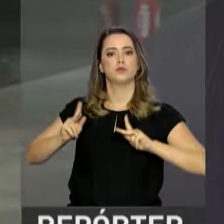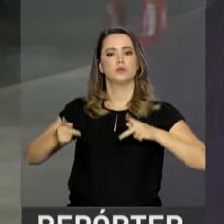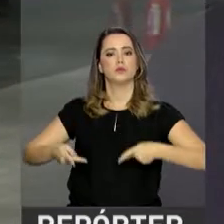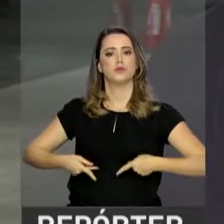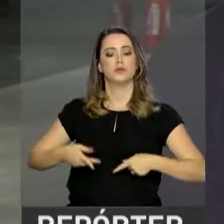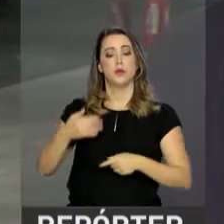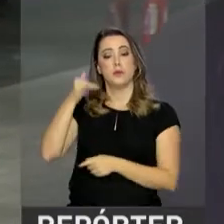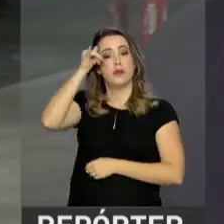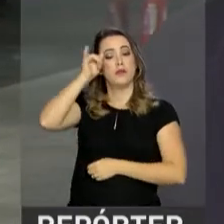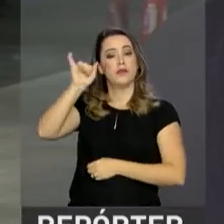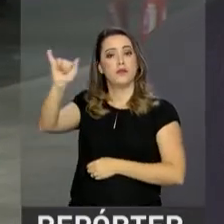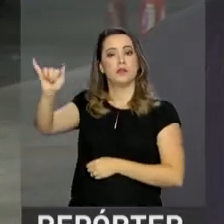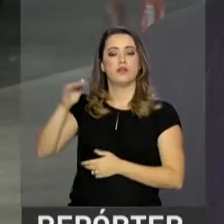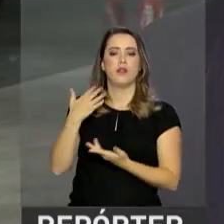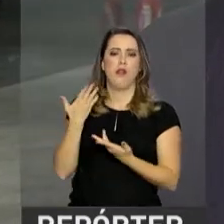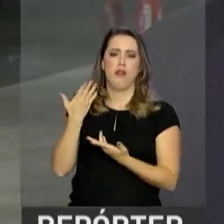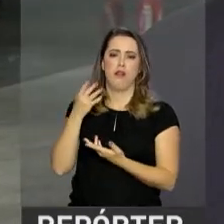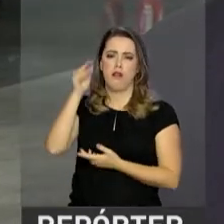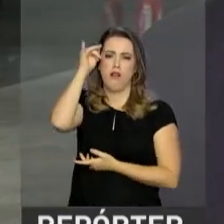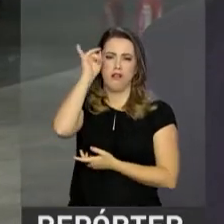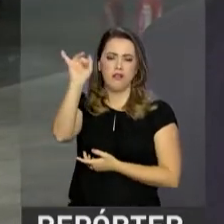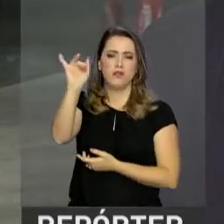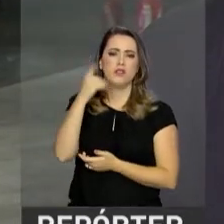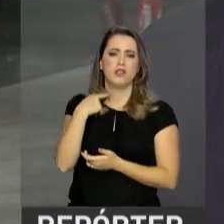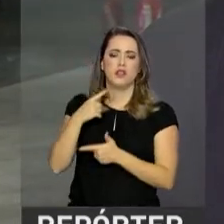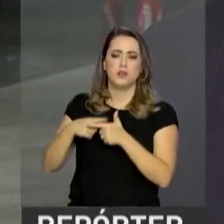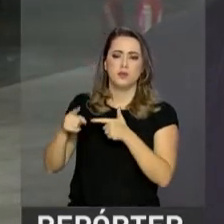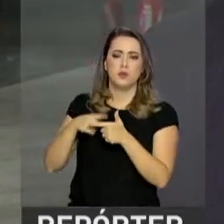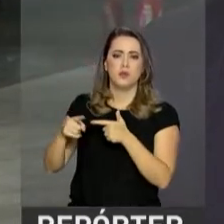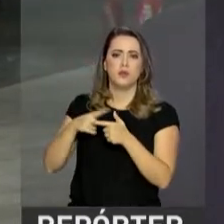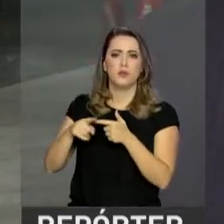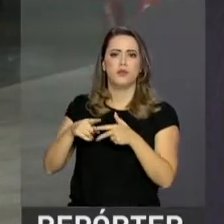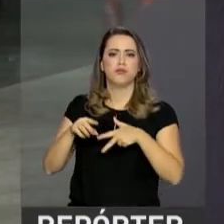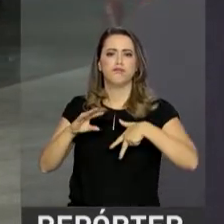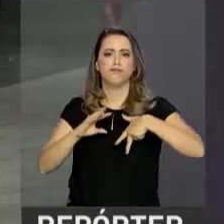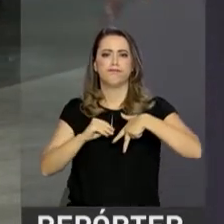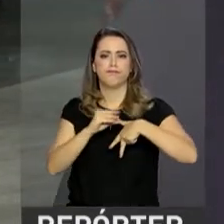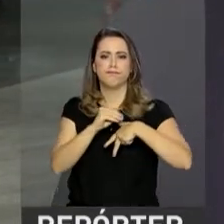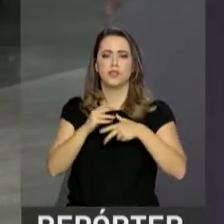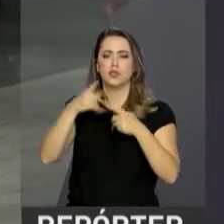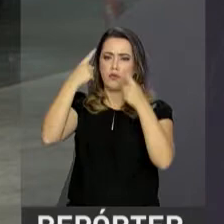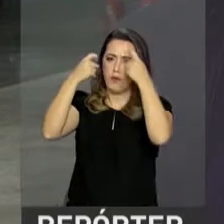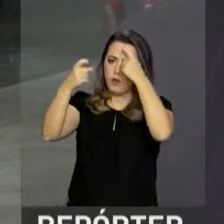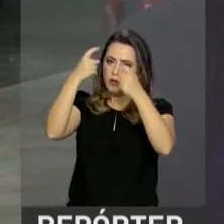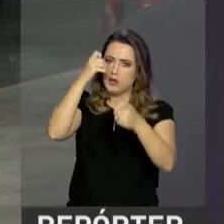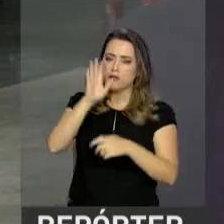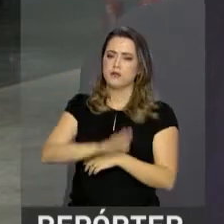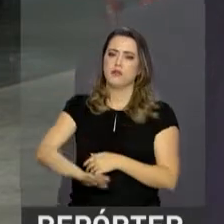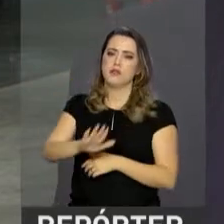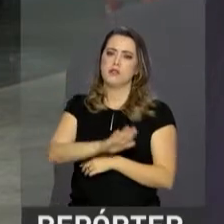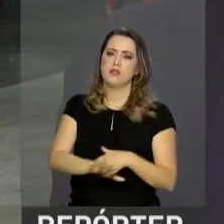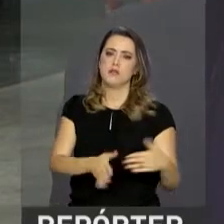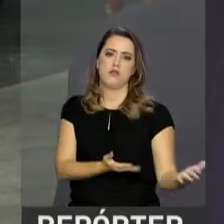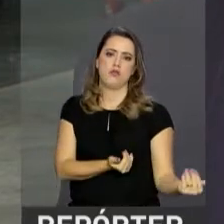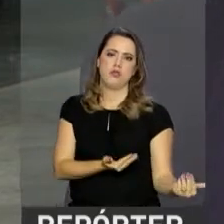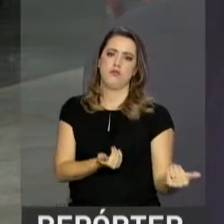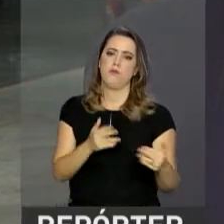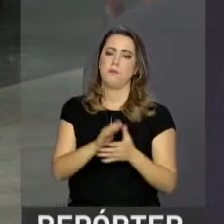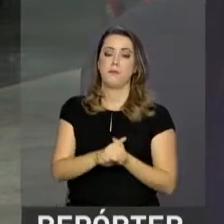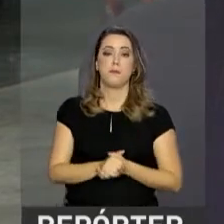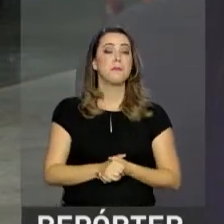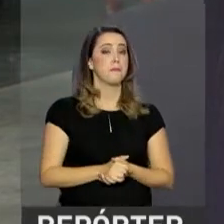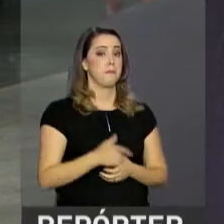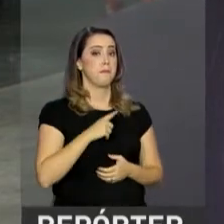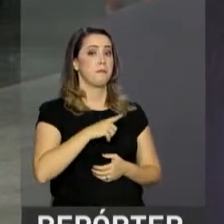tentar combater, prevenir este quadro de violência contra crianças e adolescentes no país? Bem, nós temos diversas ações, né?